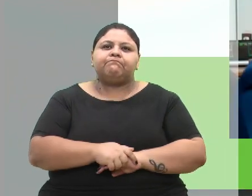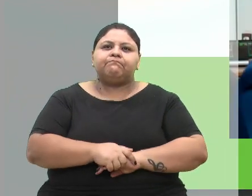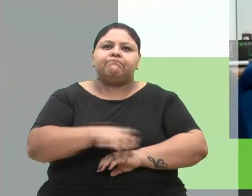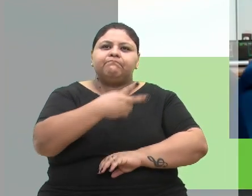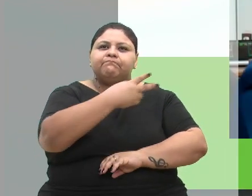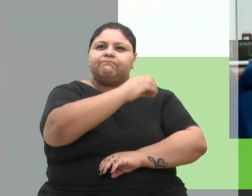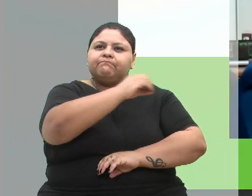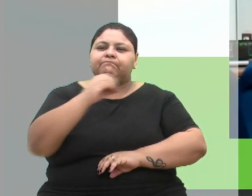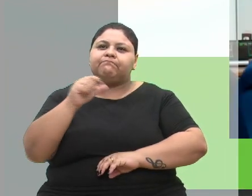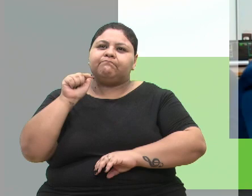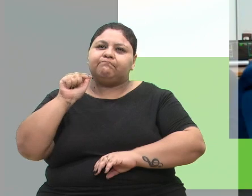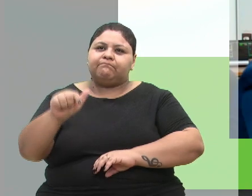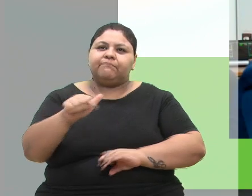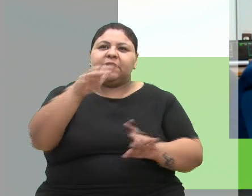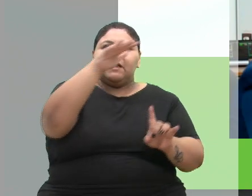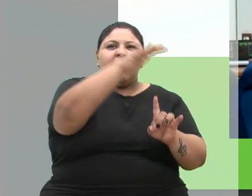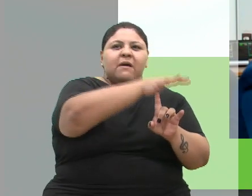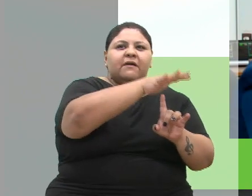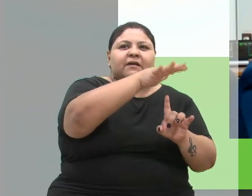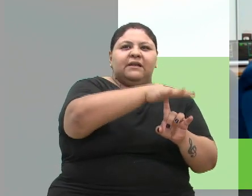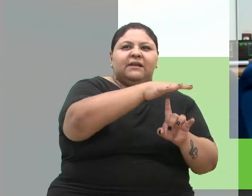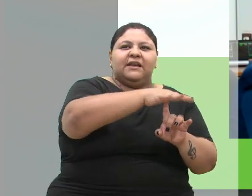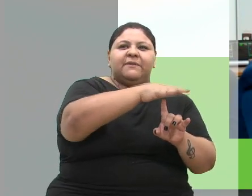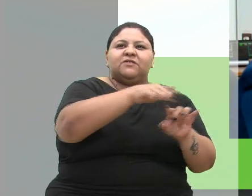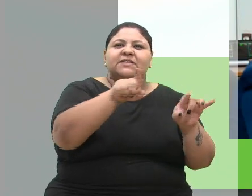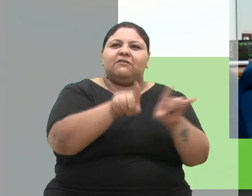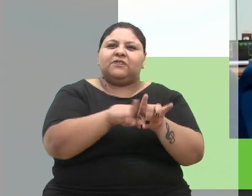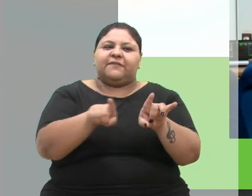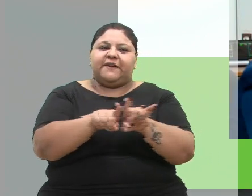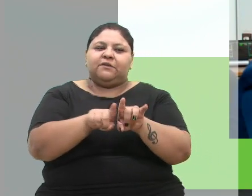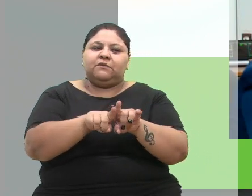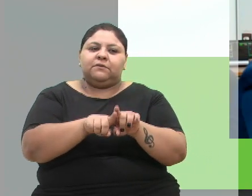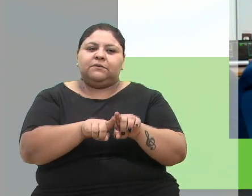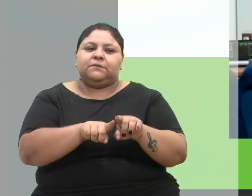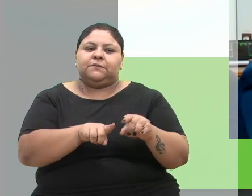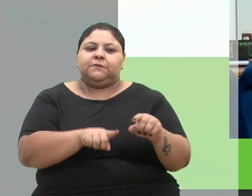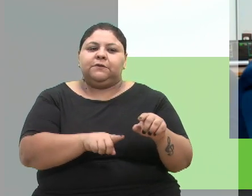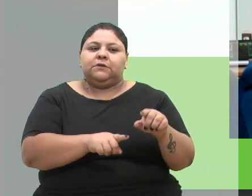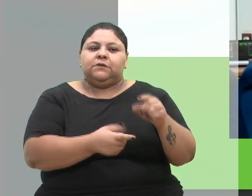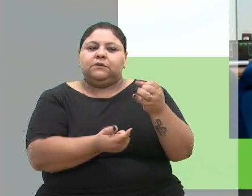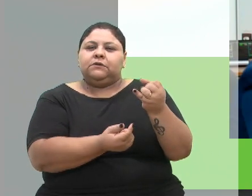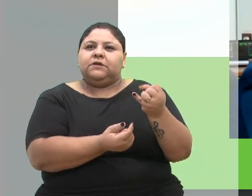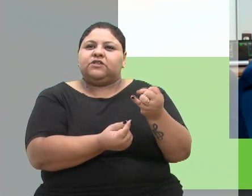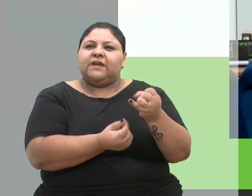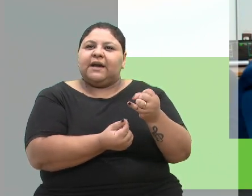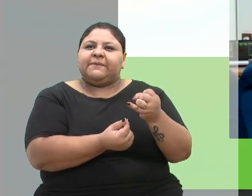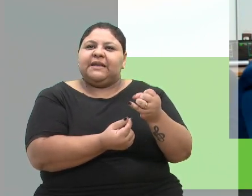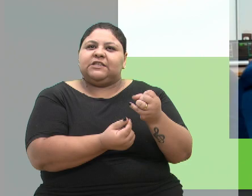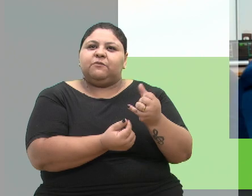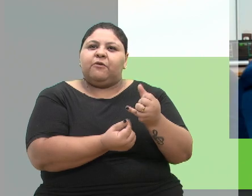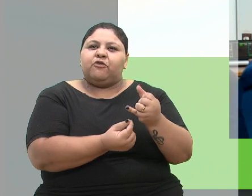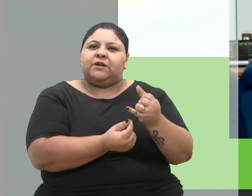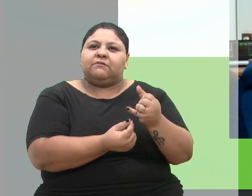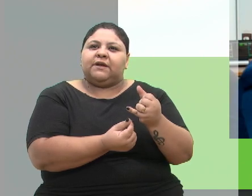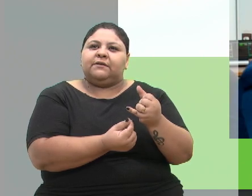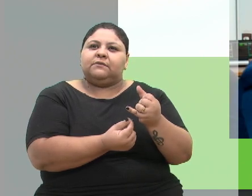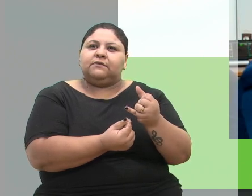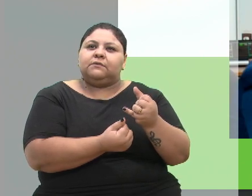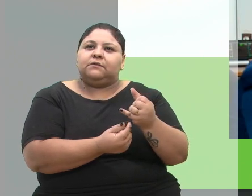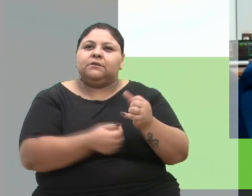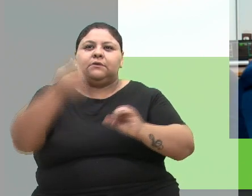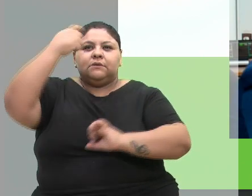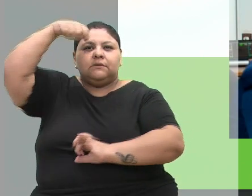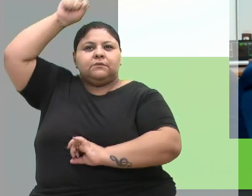200 mil, então, para a Feira do Grafeno, né? O grafeno tem sido uma referência na tecnologia e inovação para o Brasil, então a gente está investindo